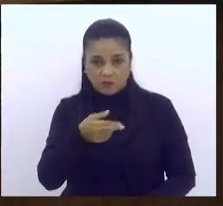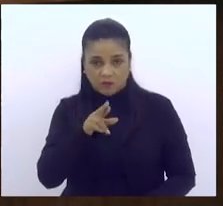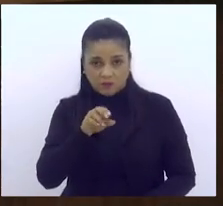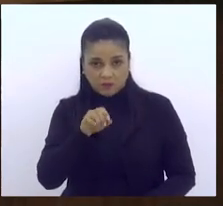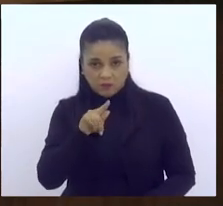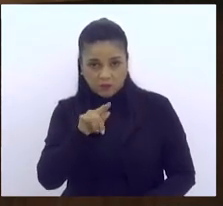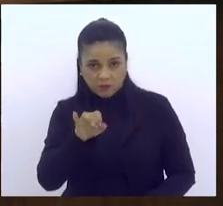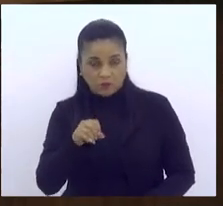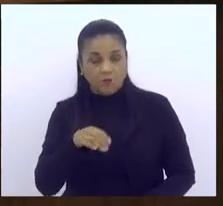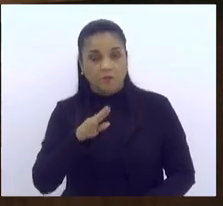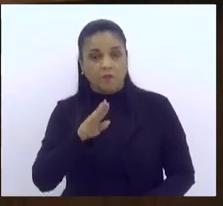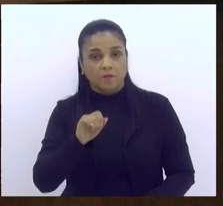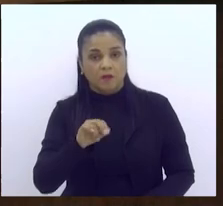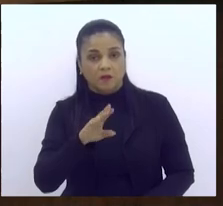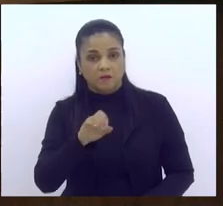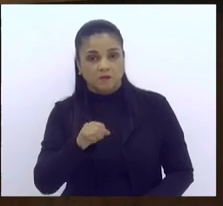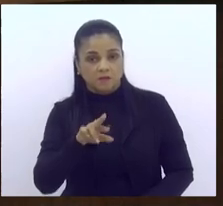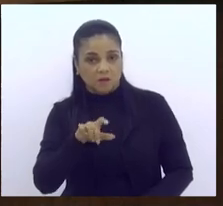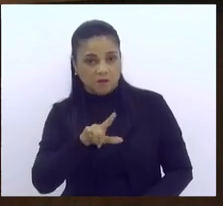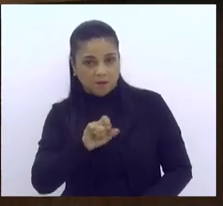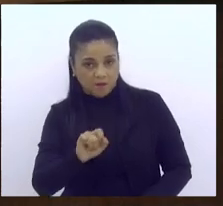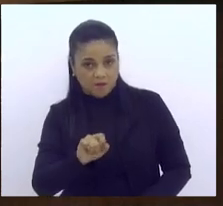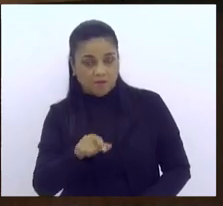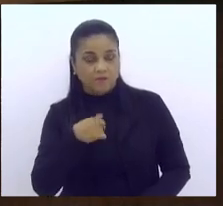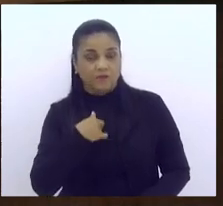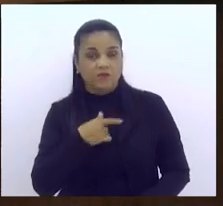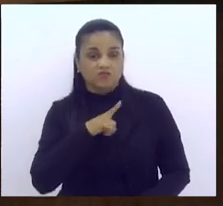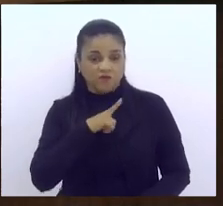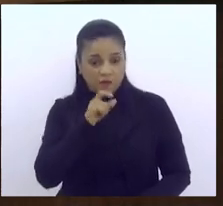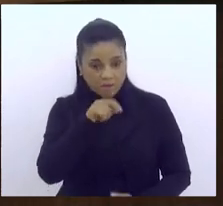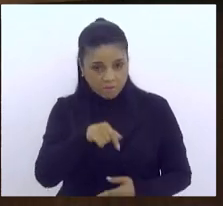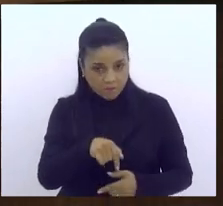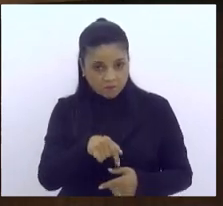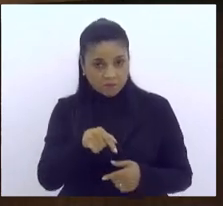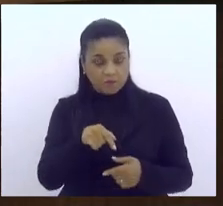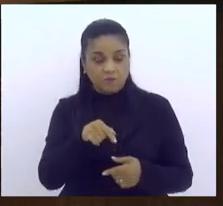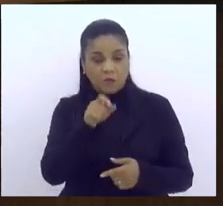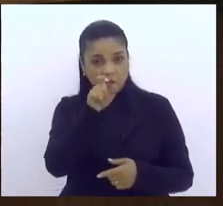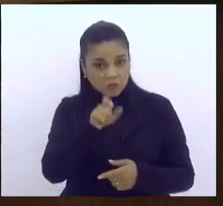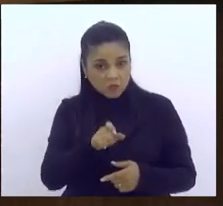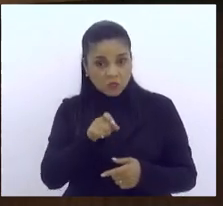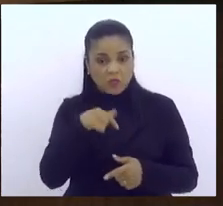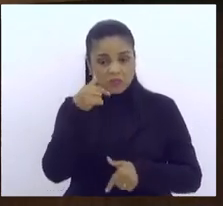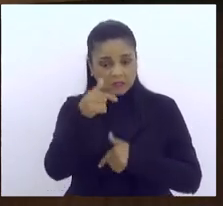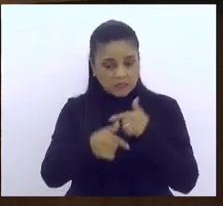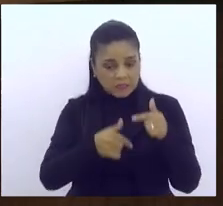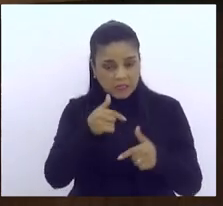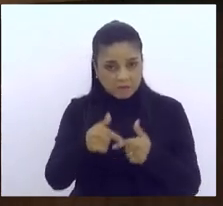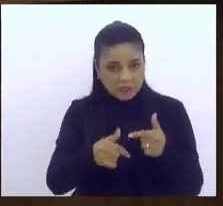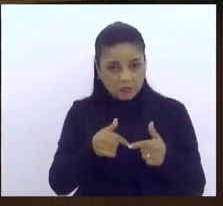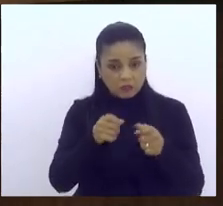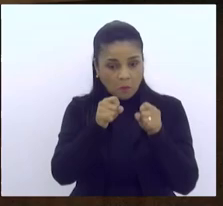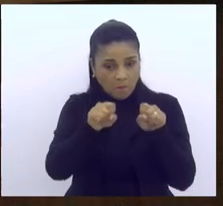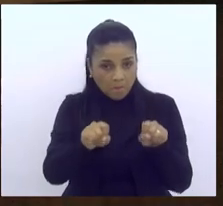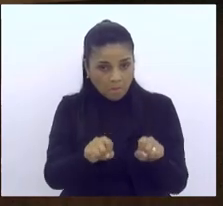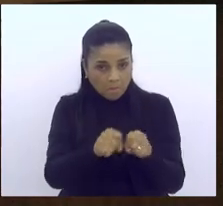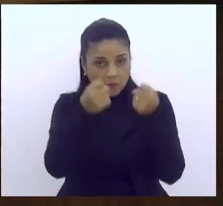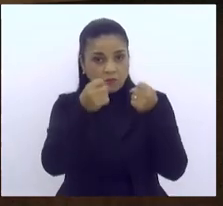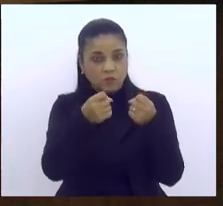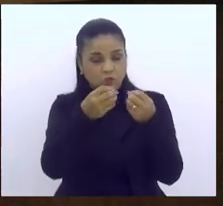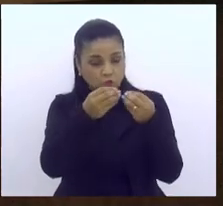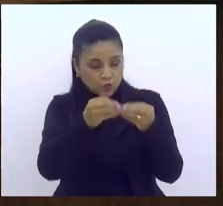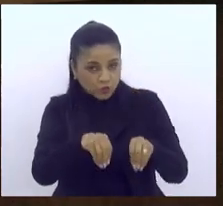tiver alguém cometendo ou trabalhando de maneira que venha prejudicar o meu